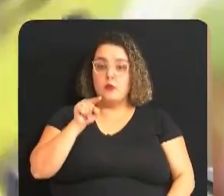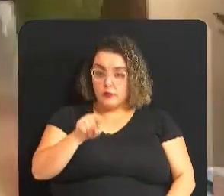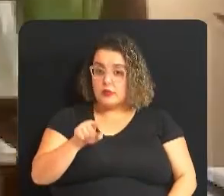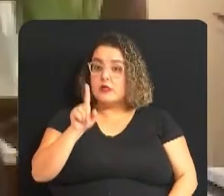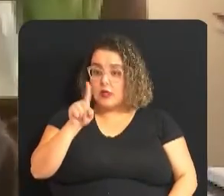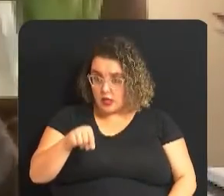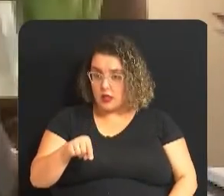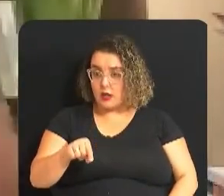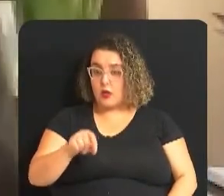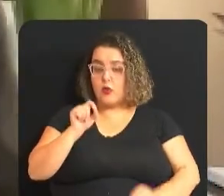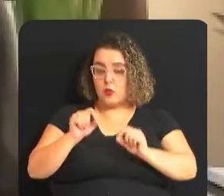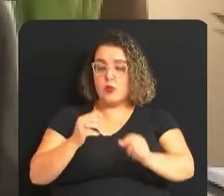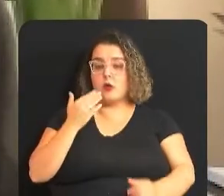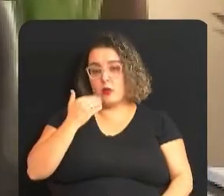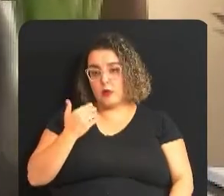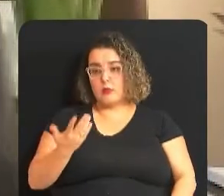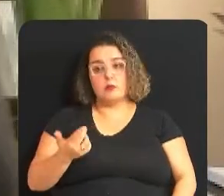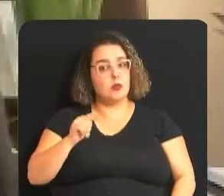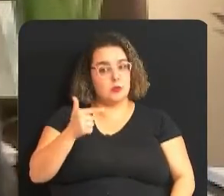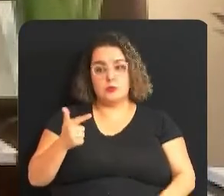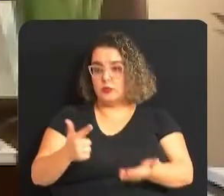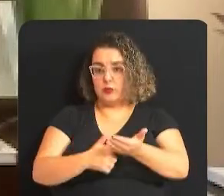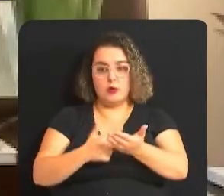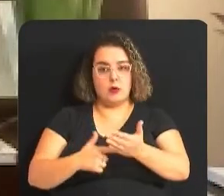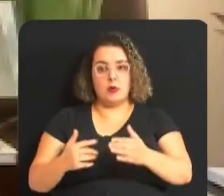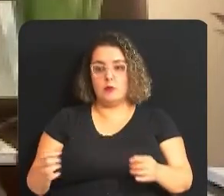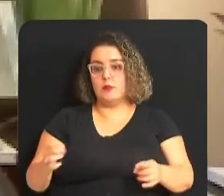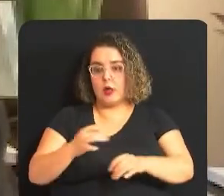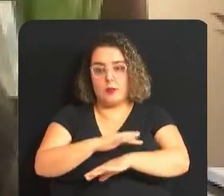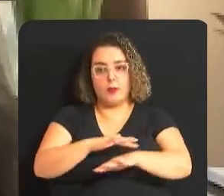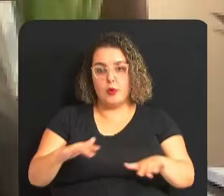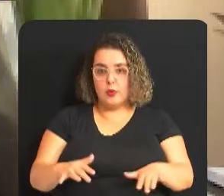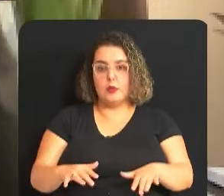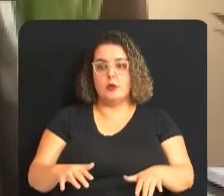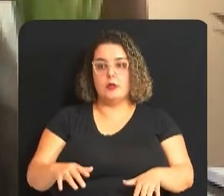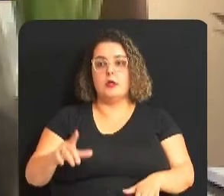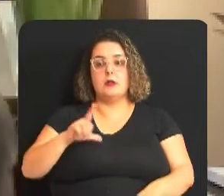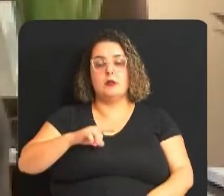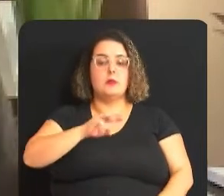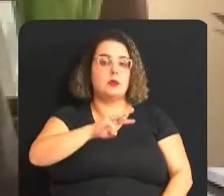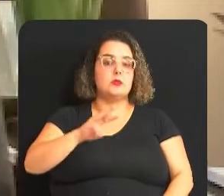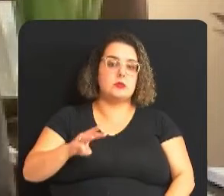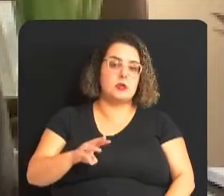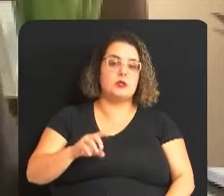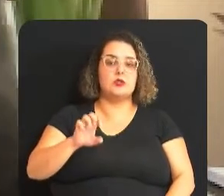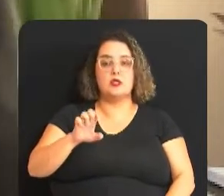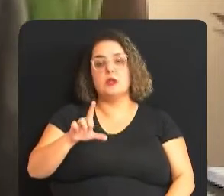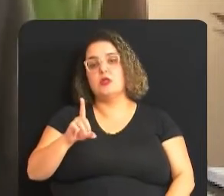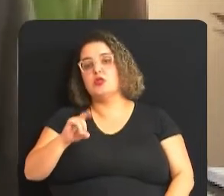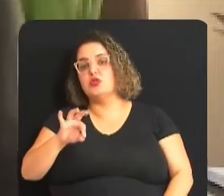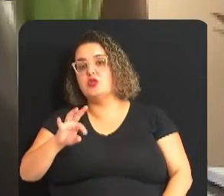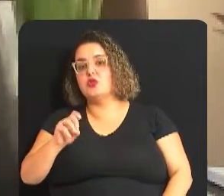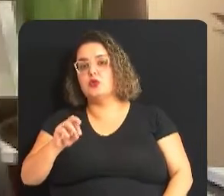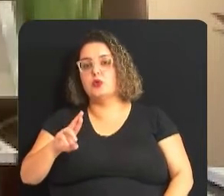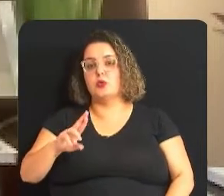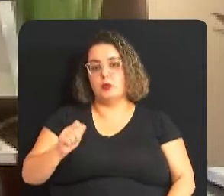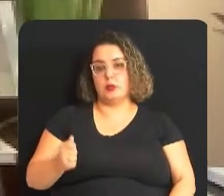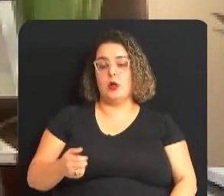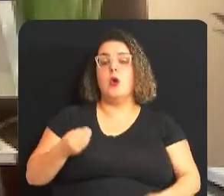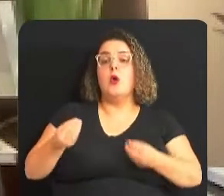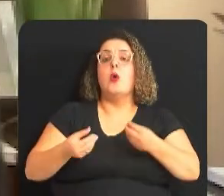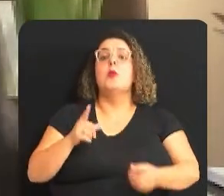legal. Não tem mais nas livrarias, que esgotou, só tem na editora, tem pelo site. Ele fala assim, como ter uma saúde de